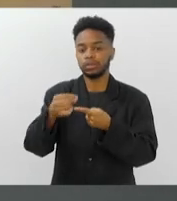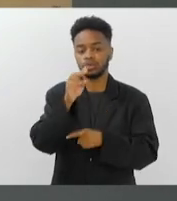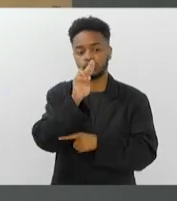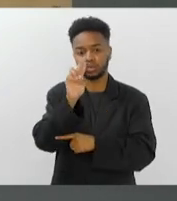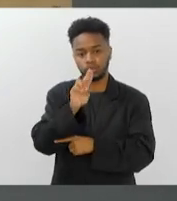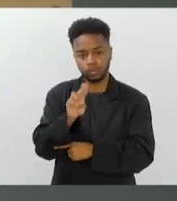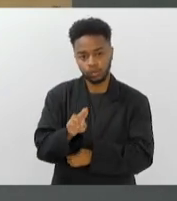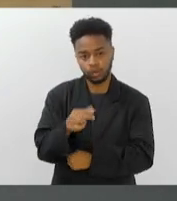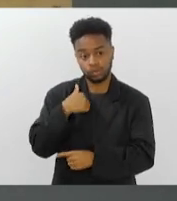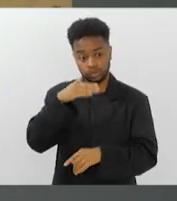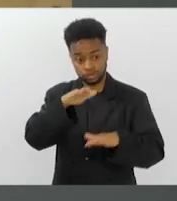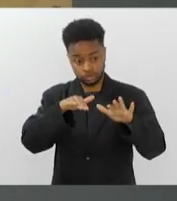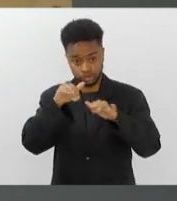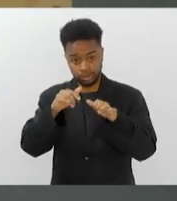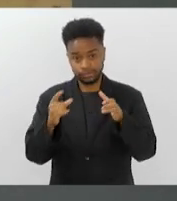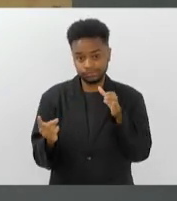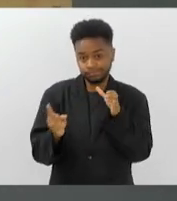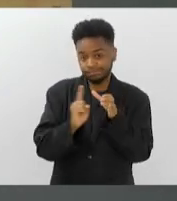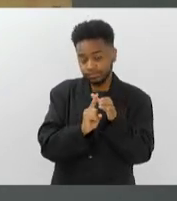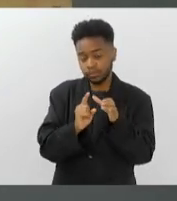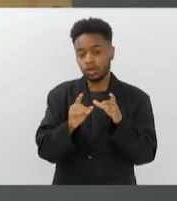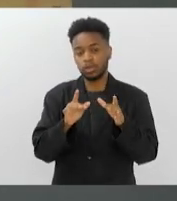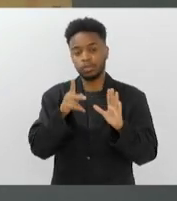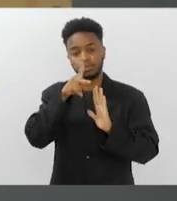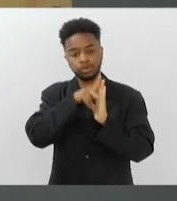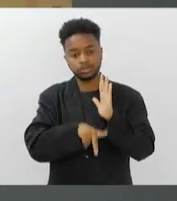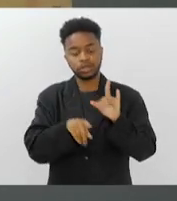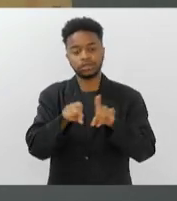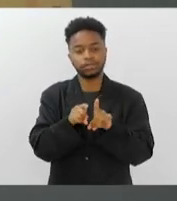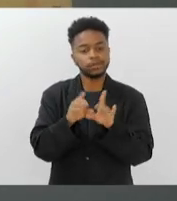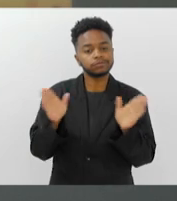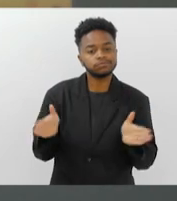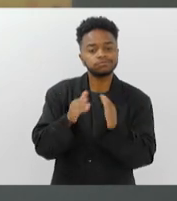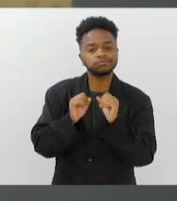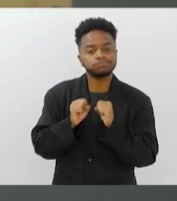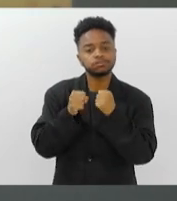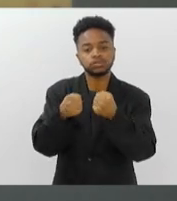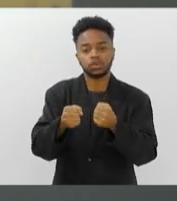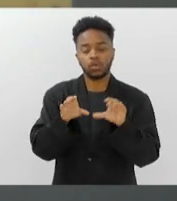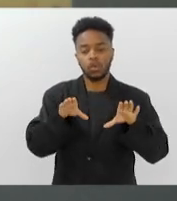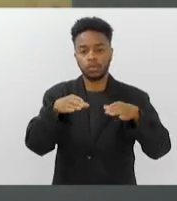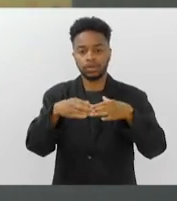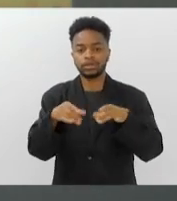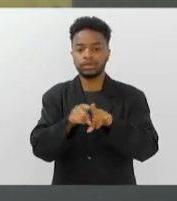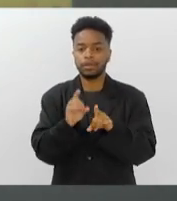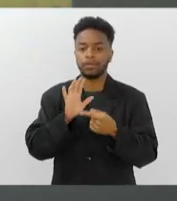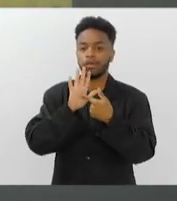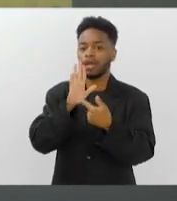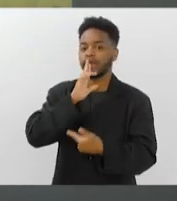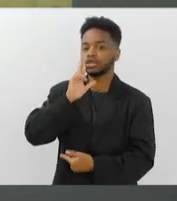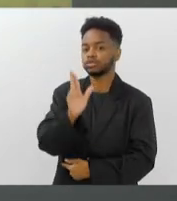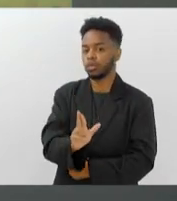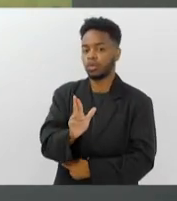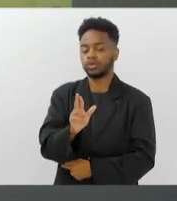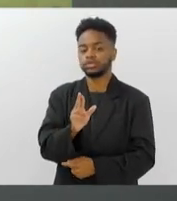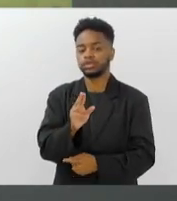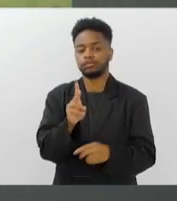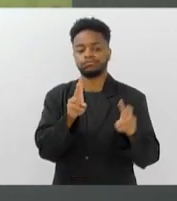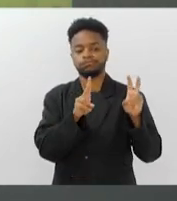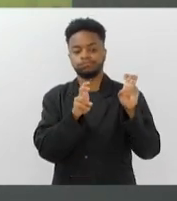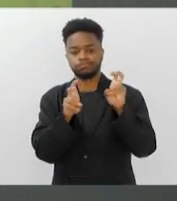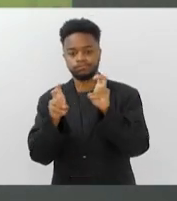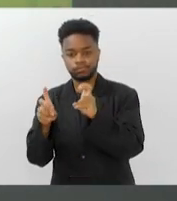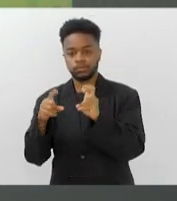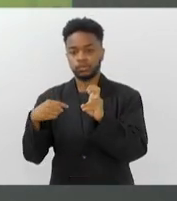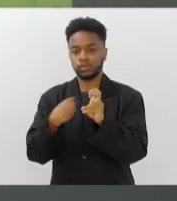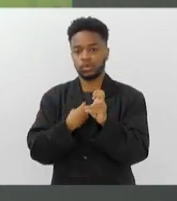falar fazem parte desse projeto e de engajamento comunitário uma resposta de fato eh a tudo que a gente eh